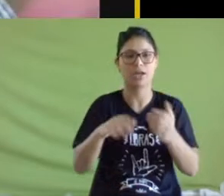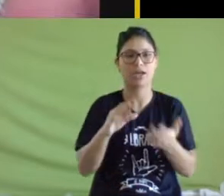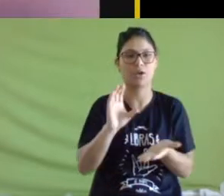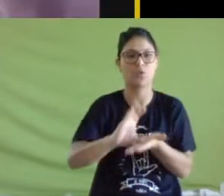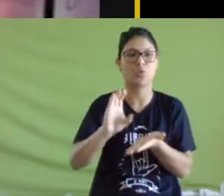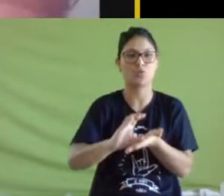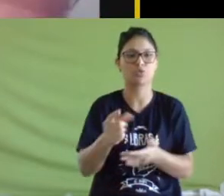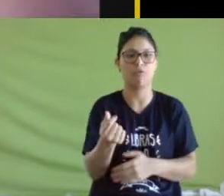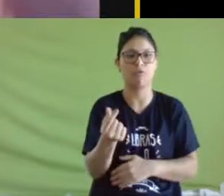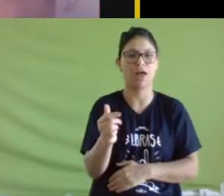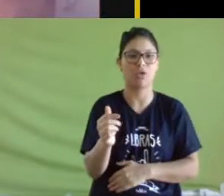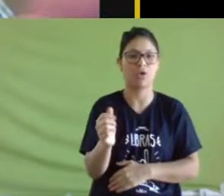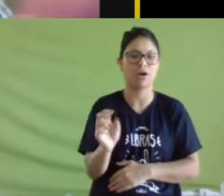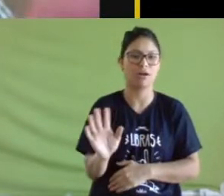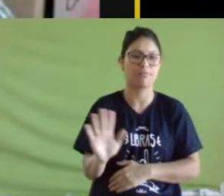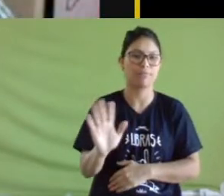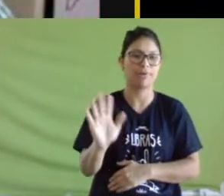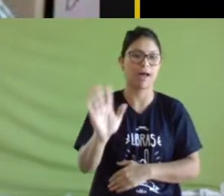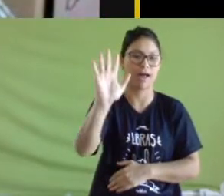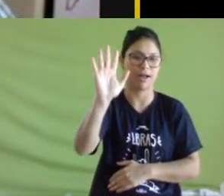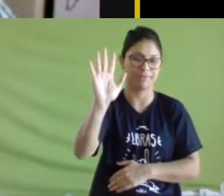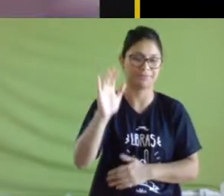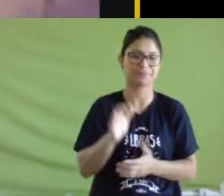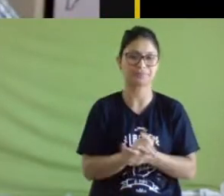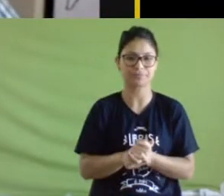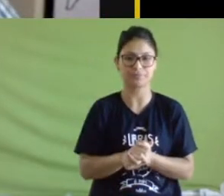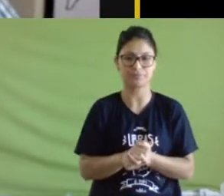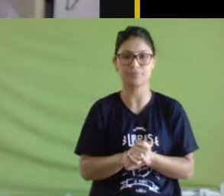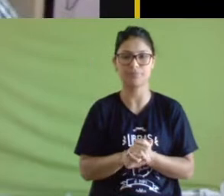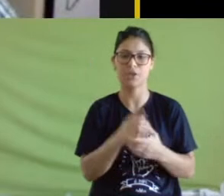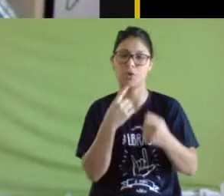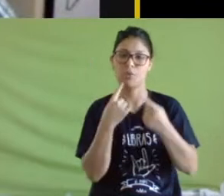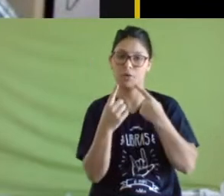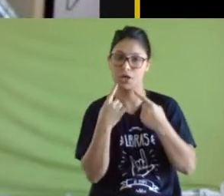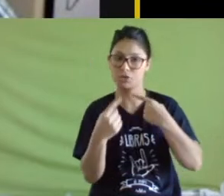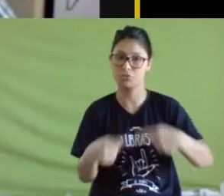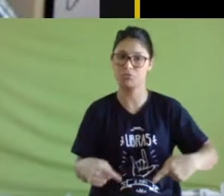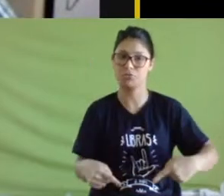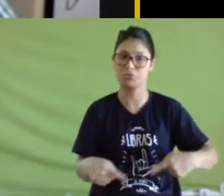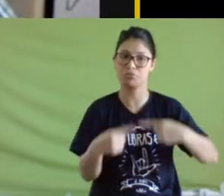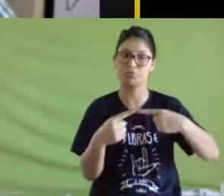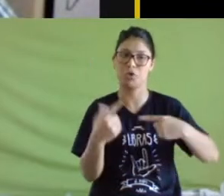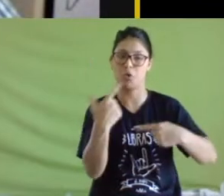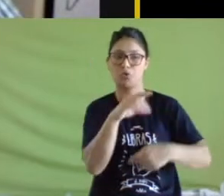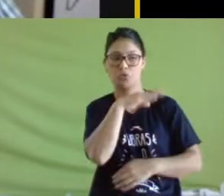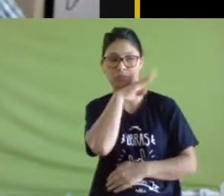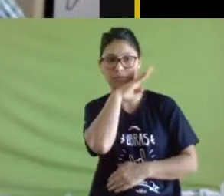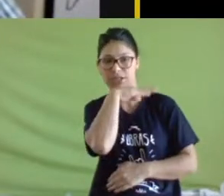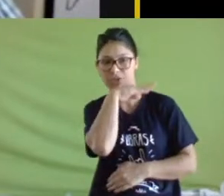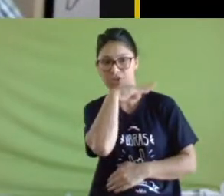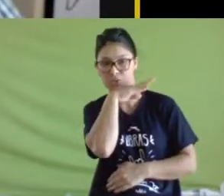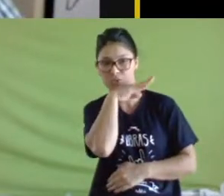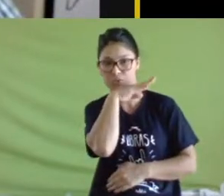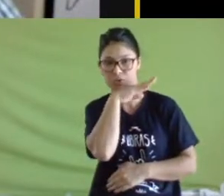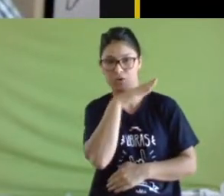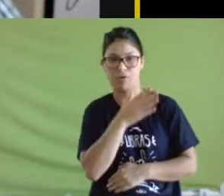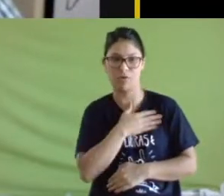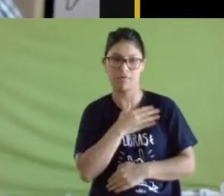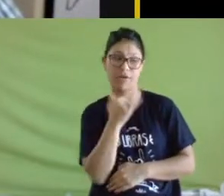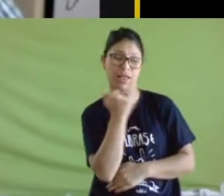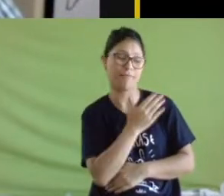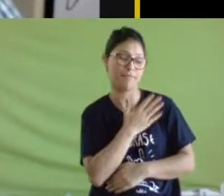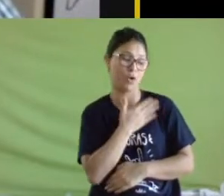o livro, o romance, o conto, vai competir com outros presuntos, eu tenho que dizer que o meu é